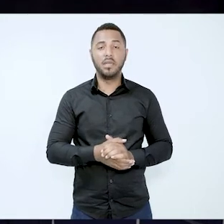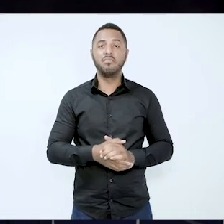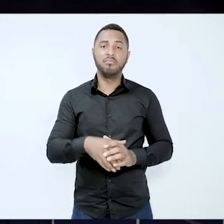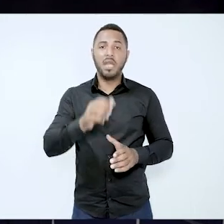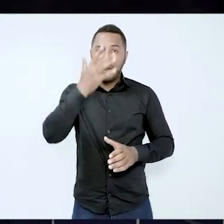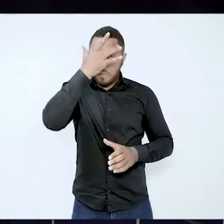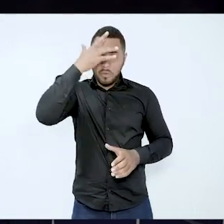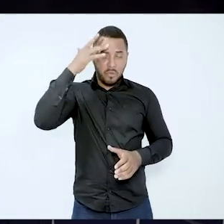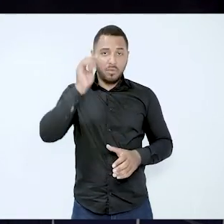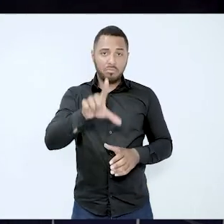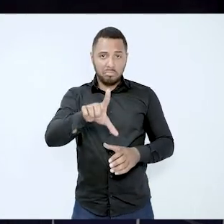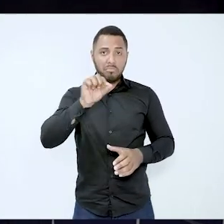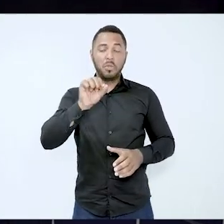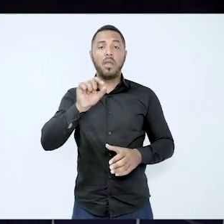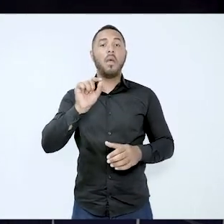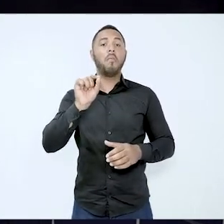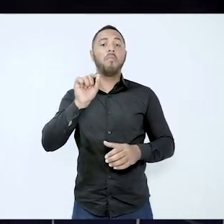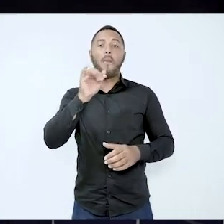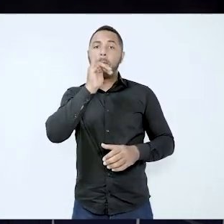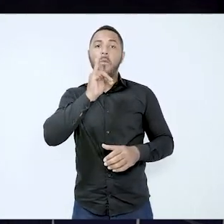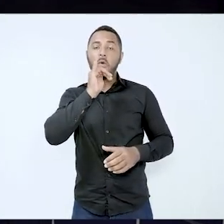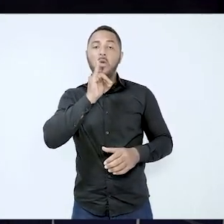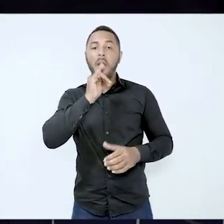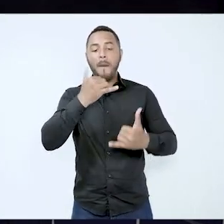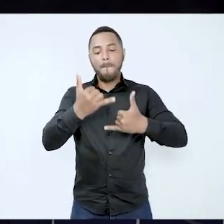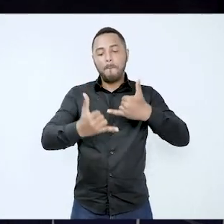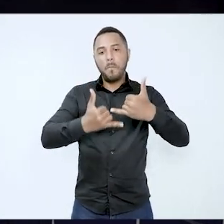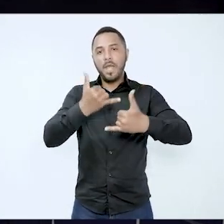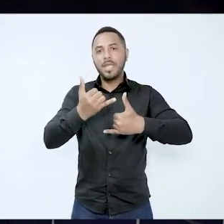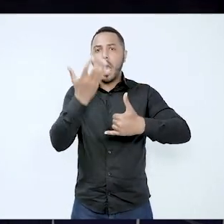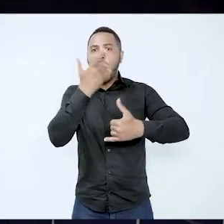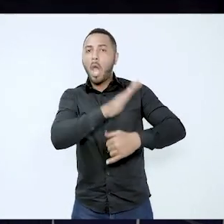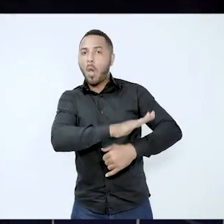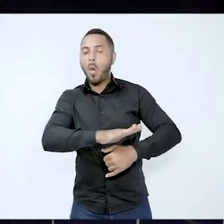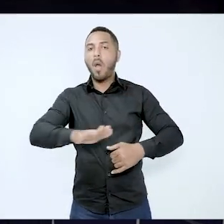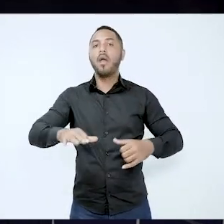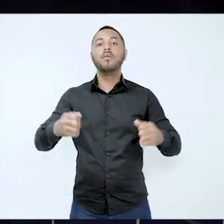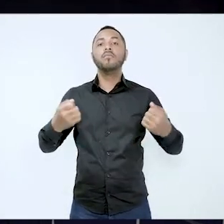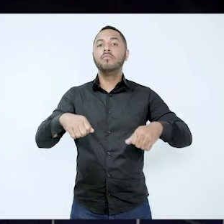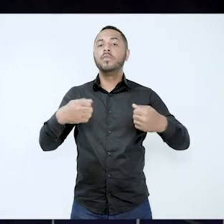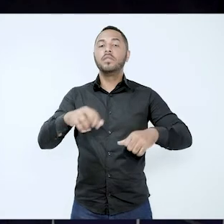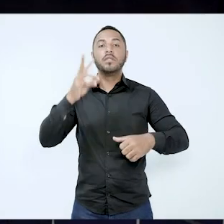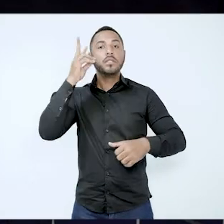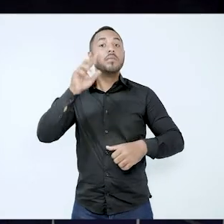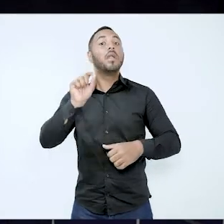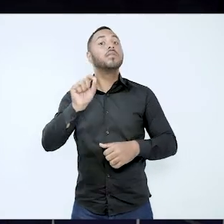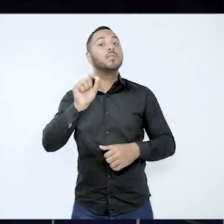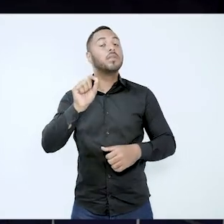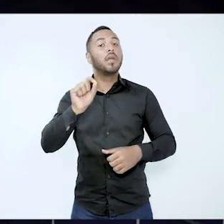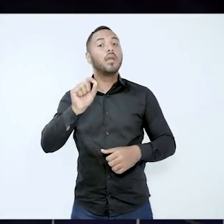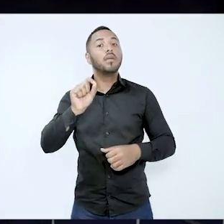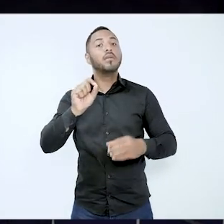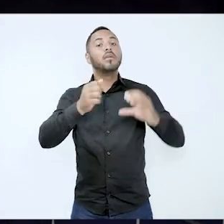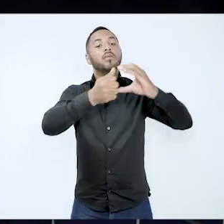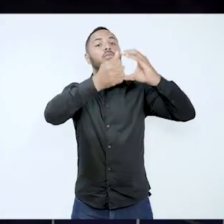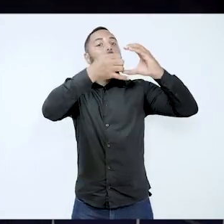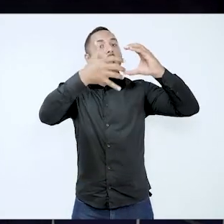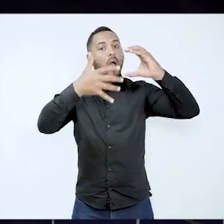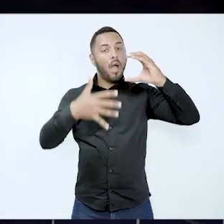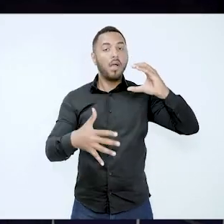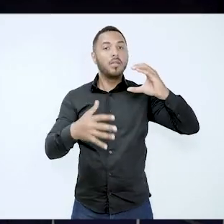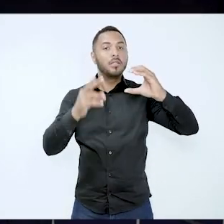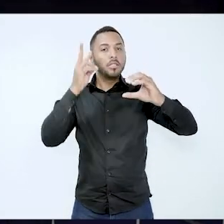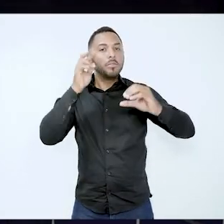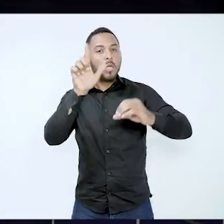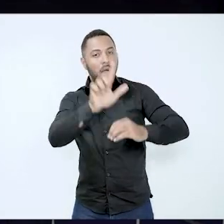Quem for optar pelas brincadeiras de criança, por esse tema, além de você lembrar de toda a marca da